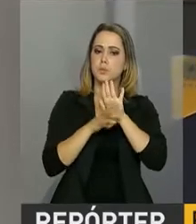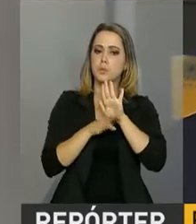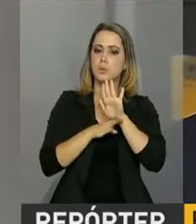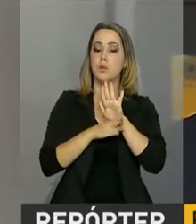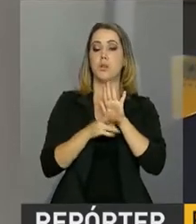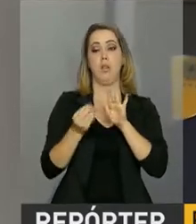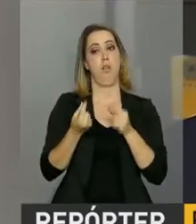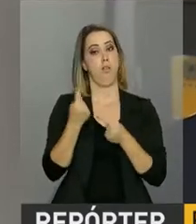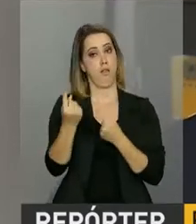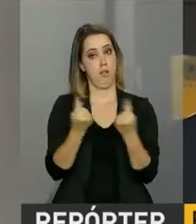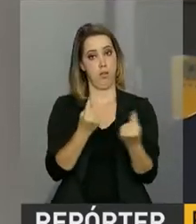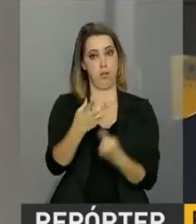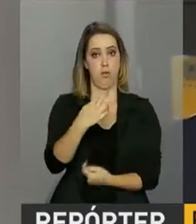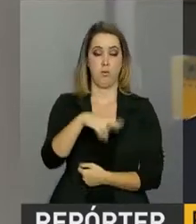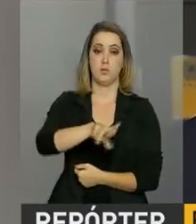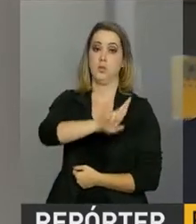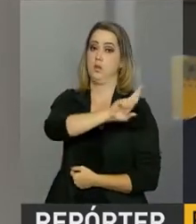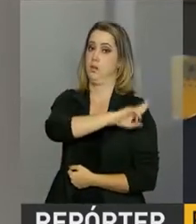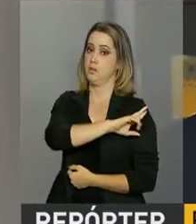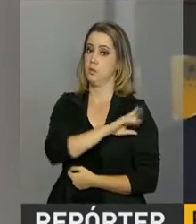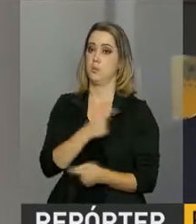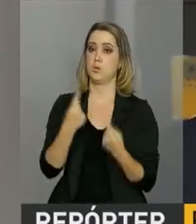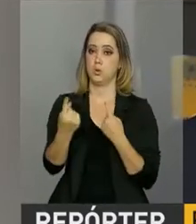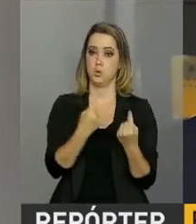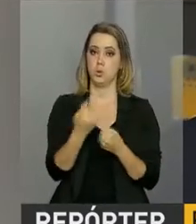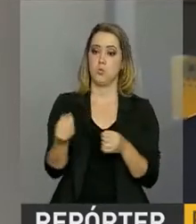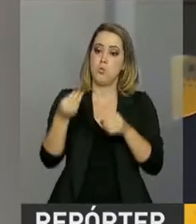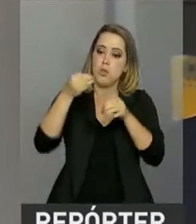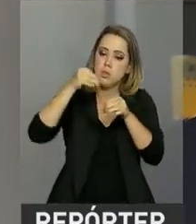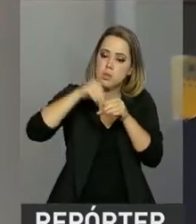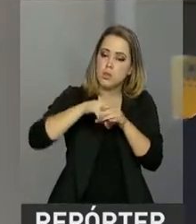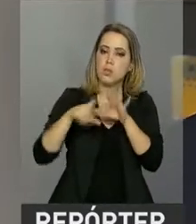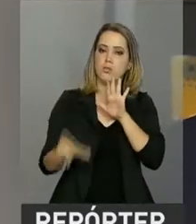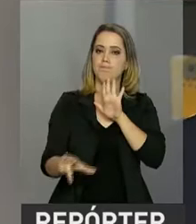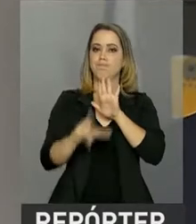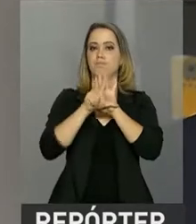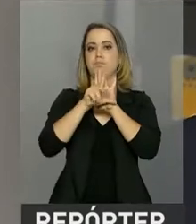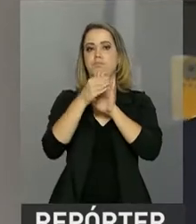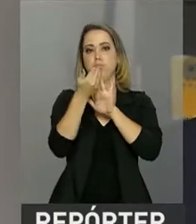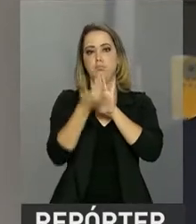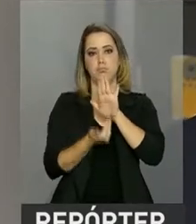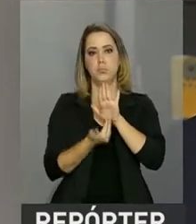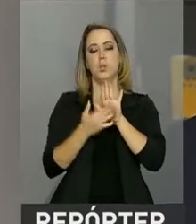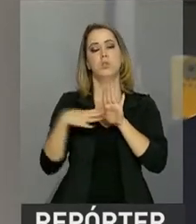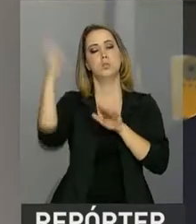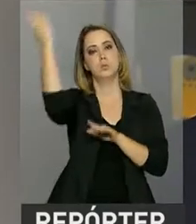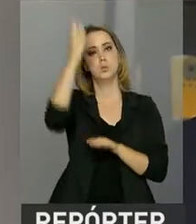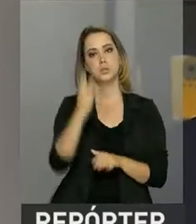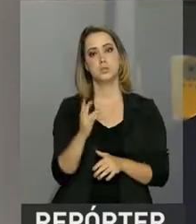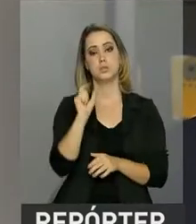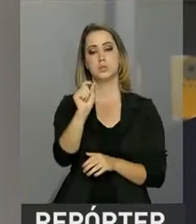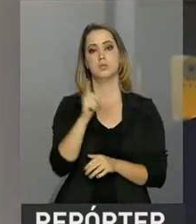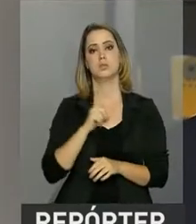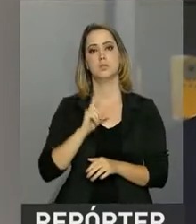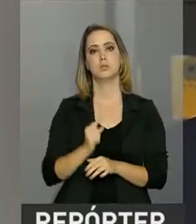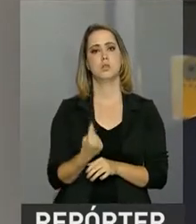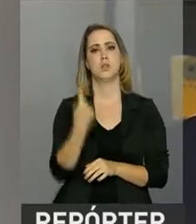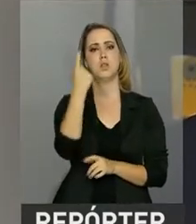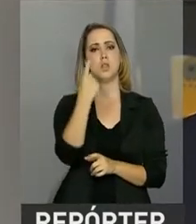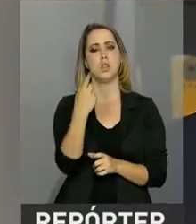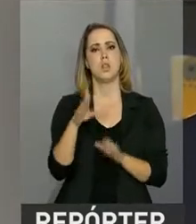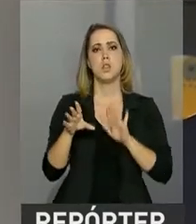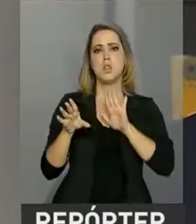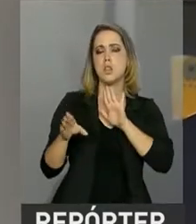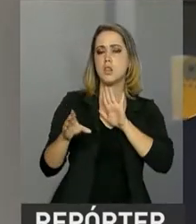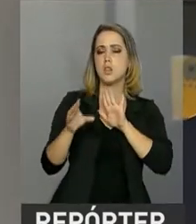as responsabilidades que todos têm dentro dessa grande estrutura que é o trânsito brasileiro. Ele tem um capítulo